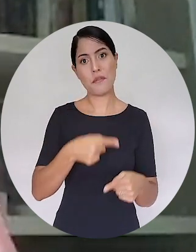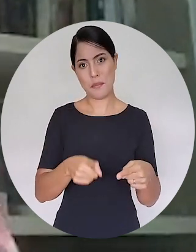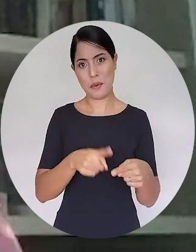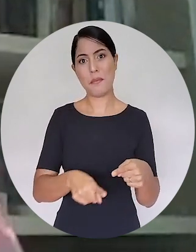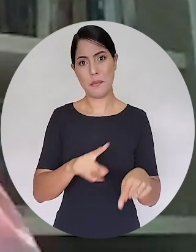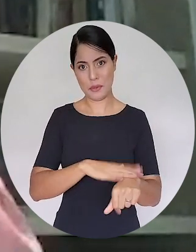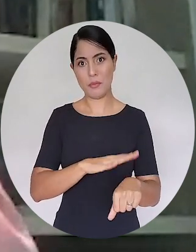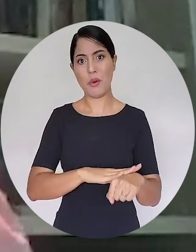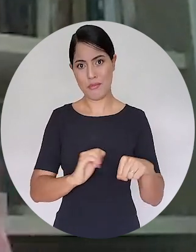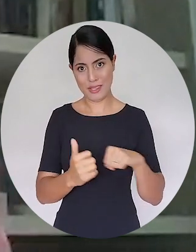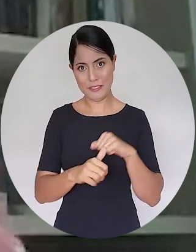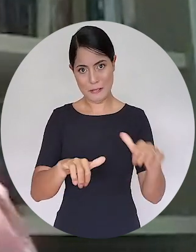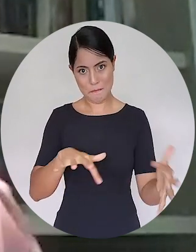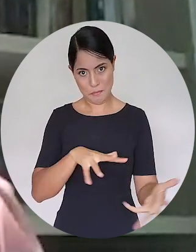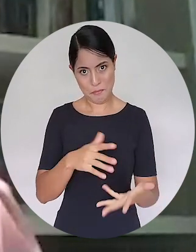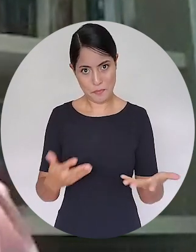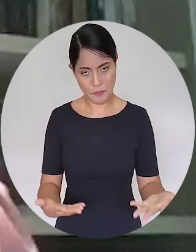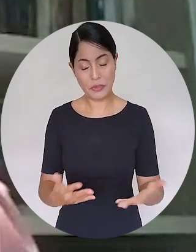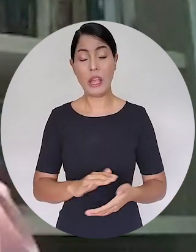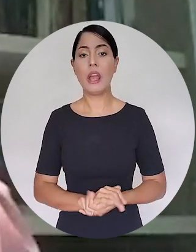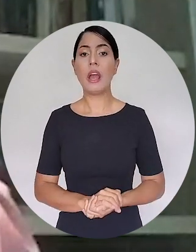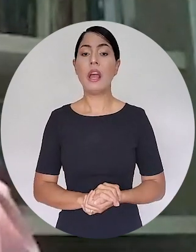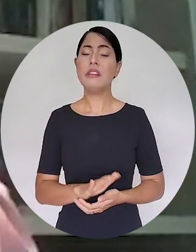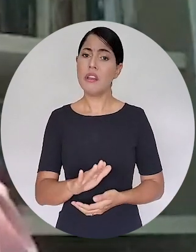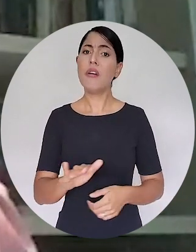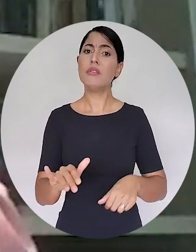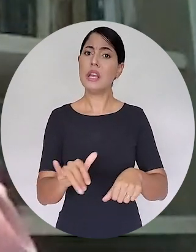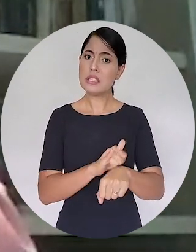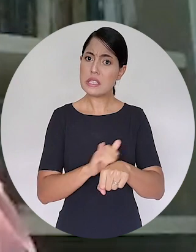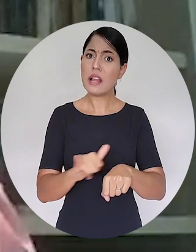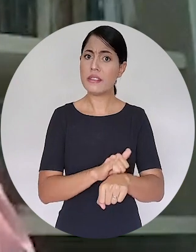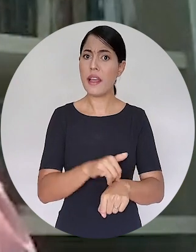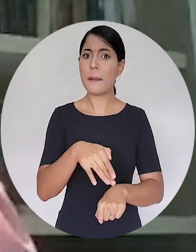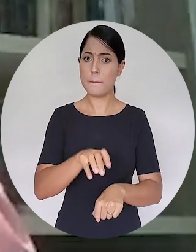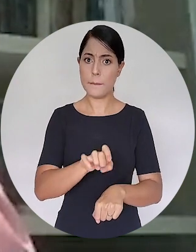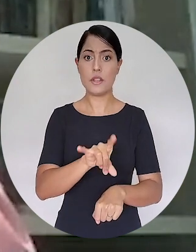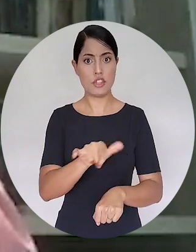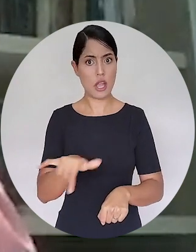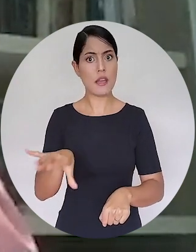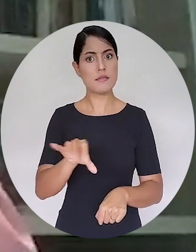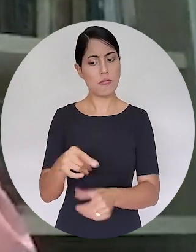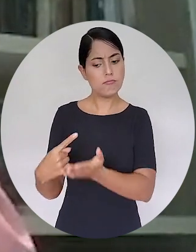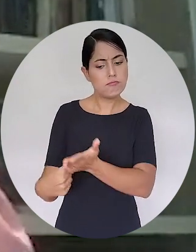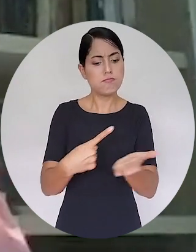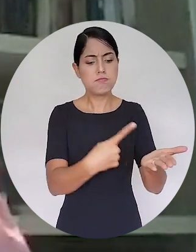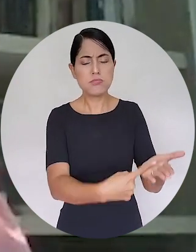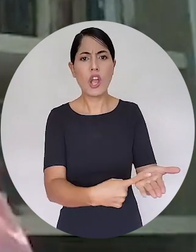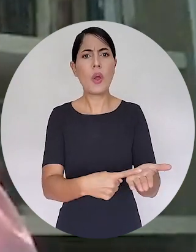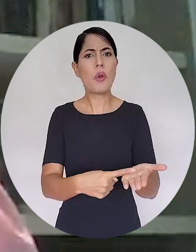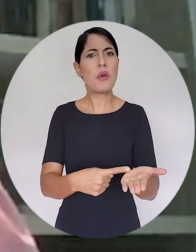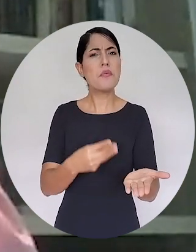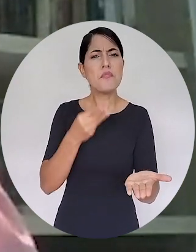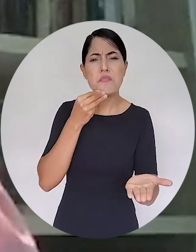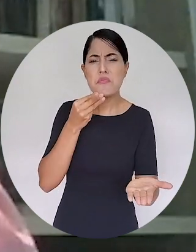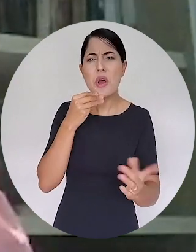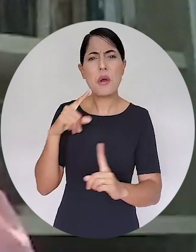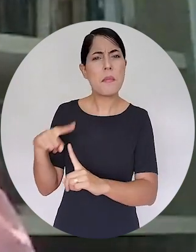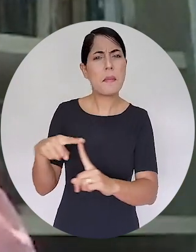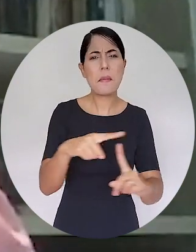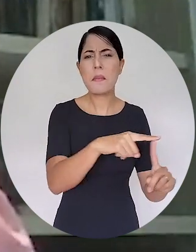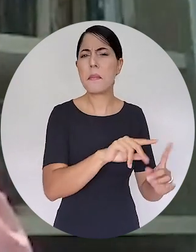solução para sair dessa crise. Então, a mediação dá essa possibilidade. É muito mais fácil você